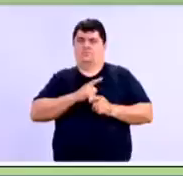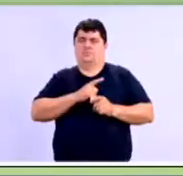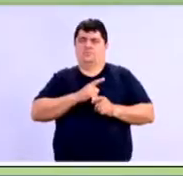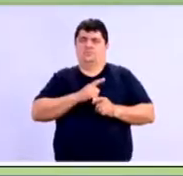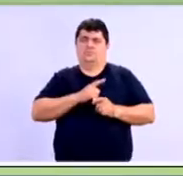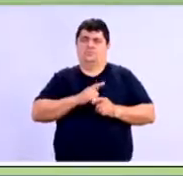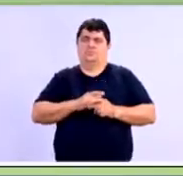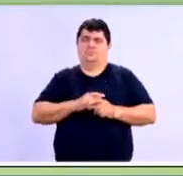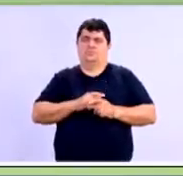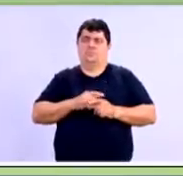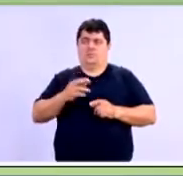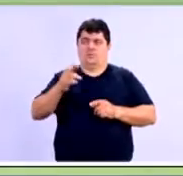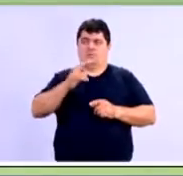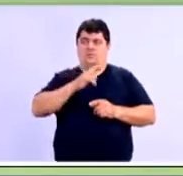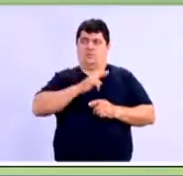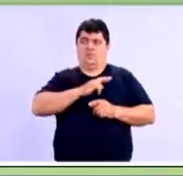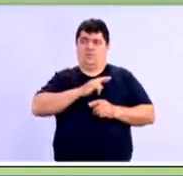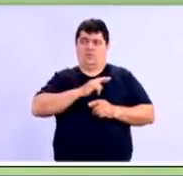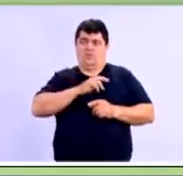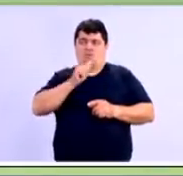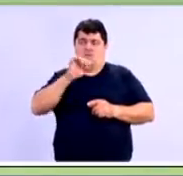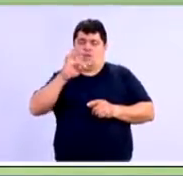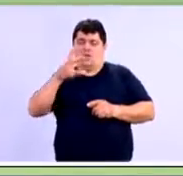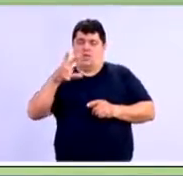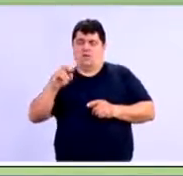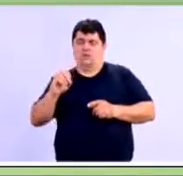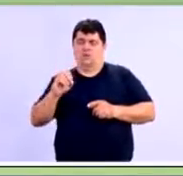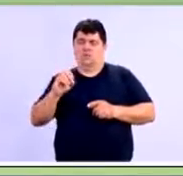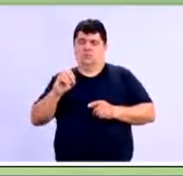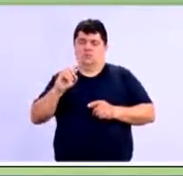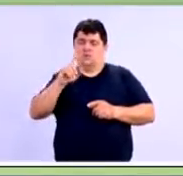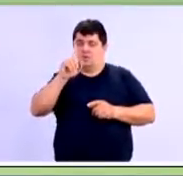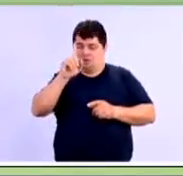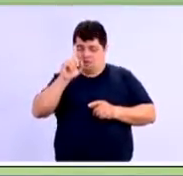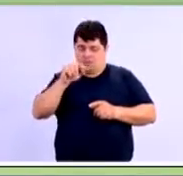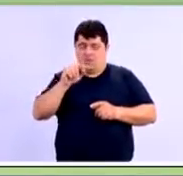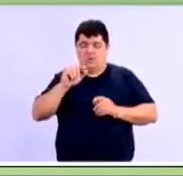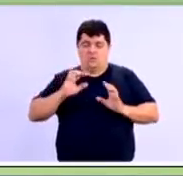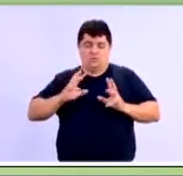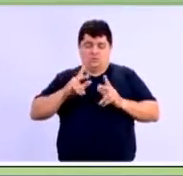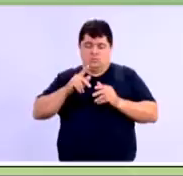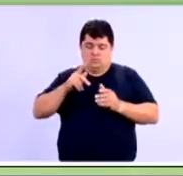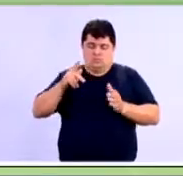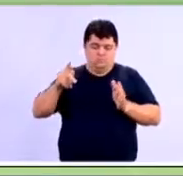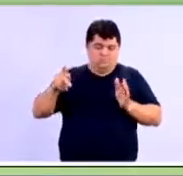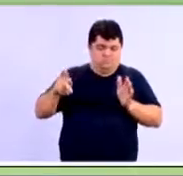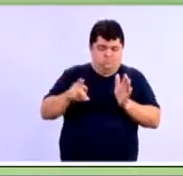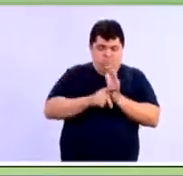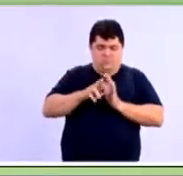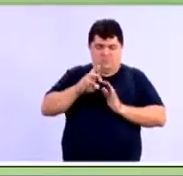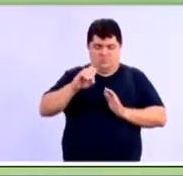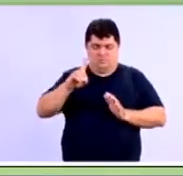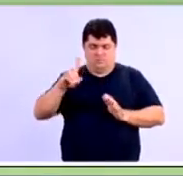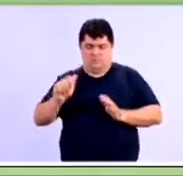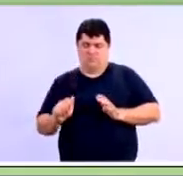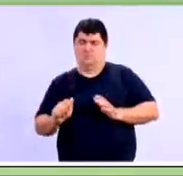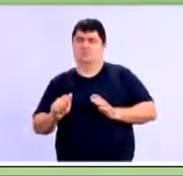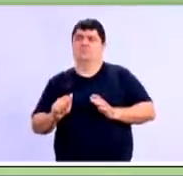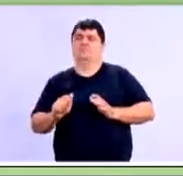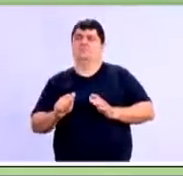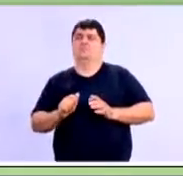da minha empresa, o retorno sobre o ativo é o quanto gero de renda com